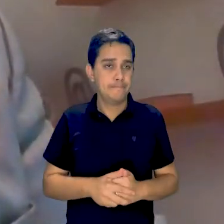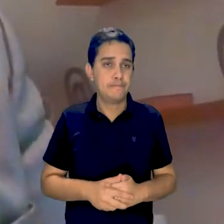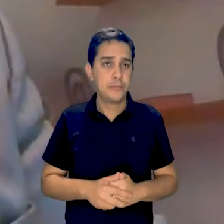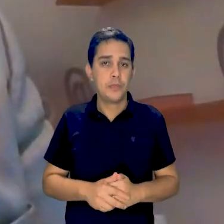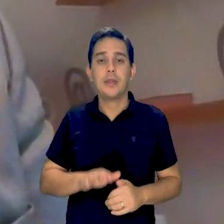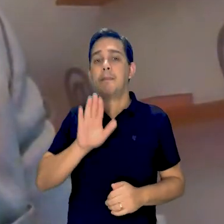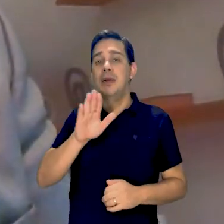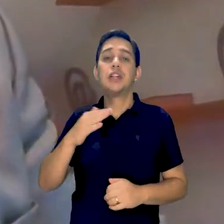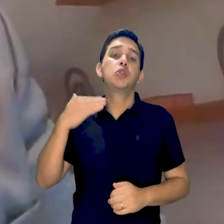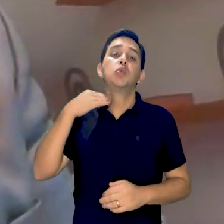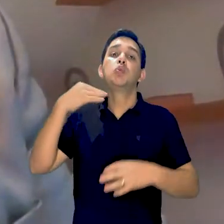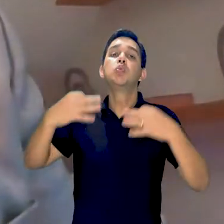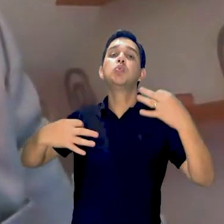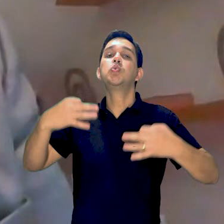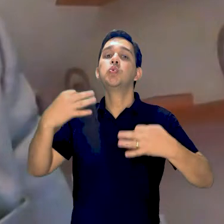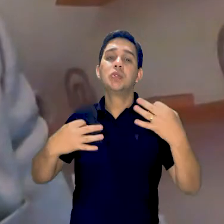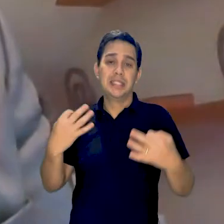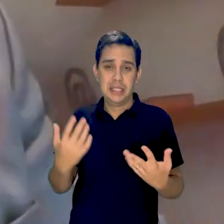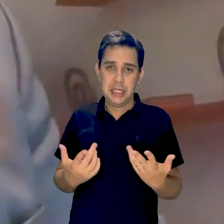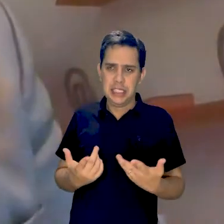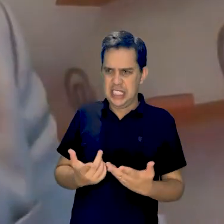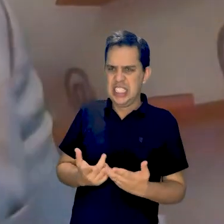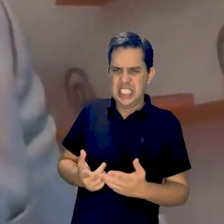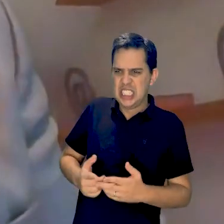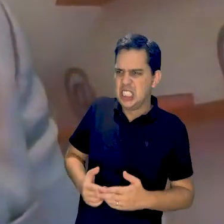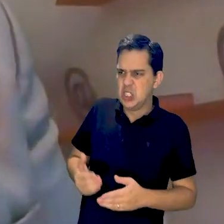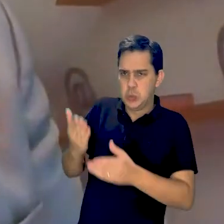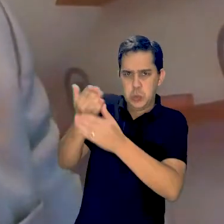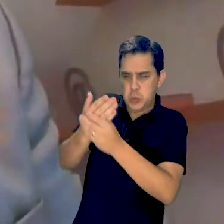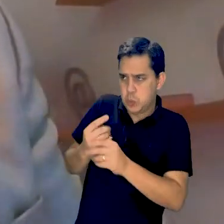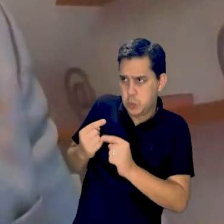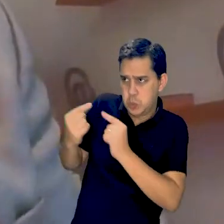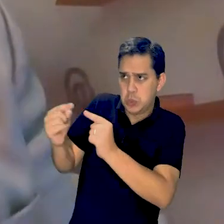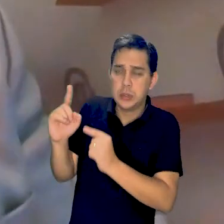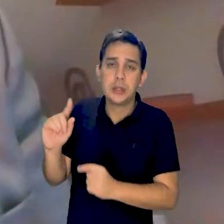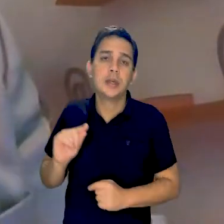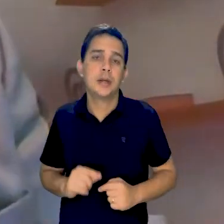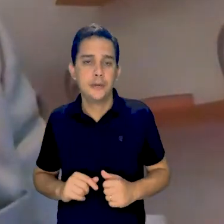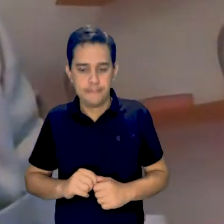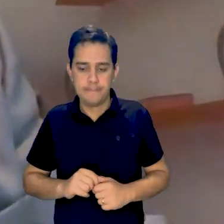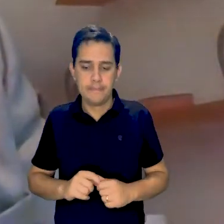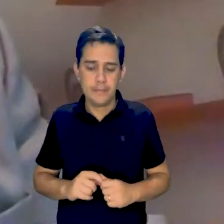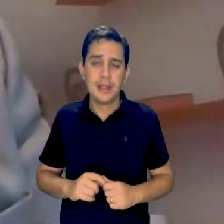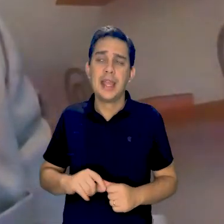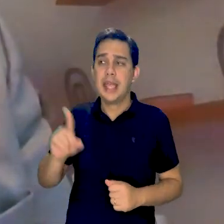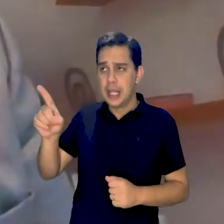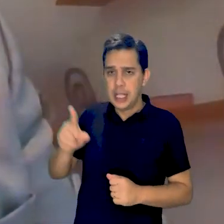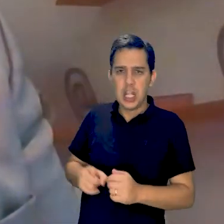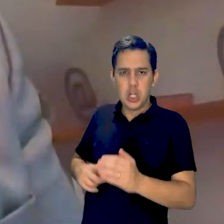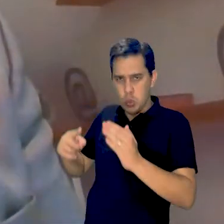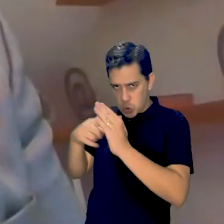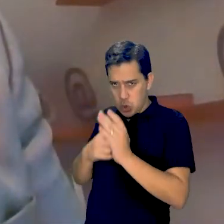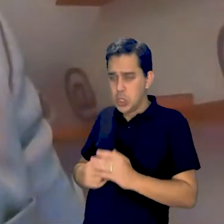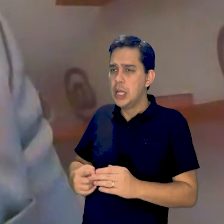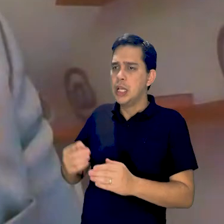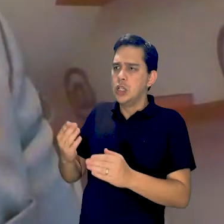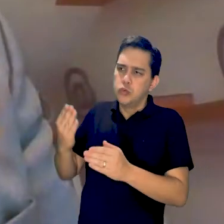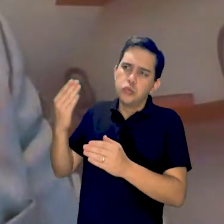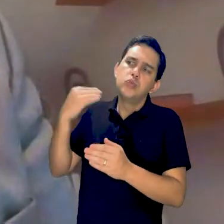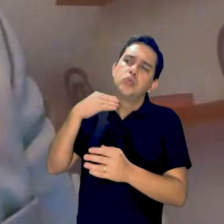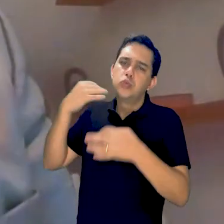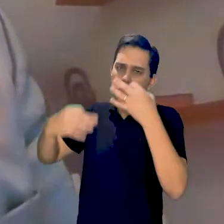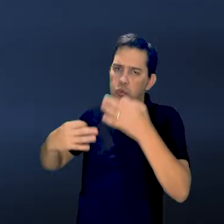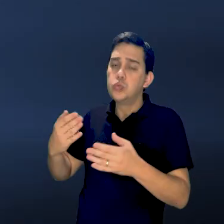perante a justiça criminal não é o fato dele ter parado e ter socorrido. O fato que faz ele responder perante a